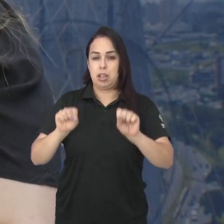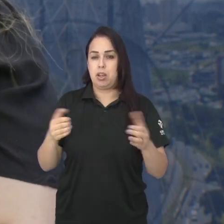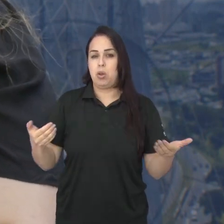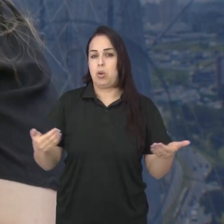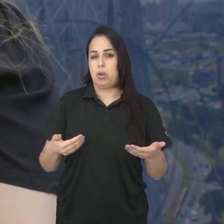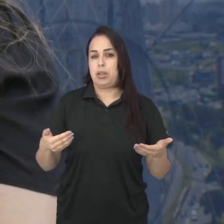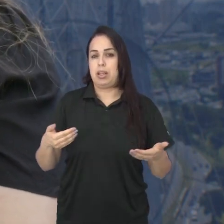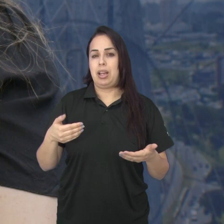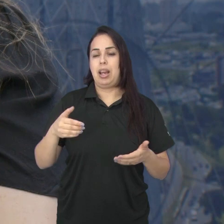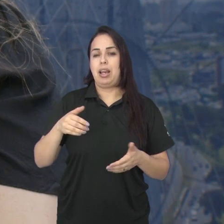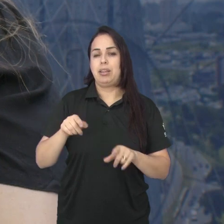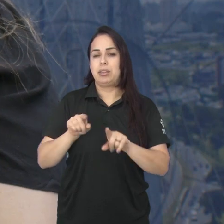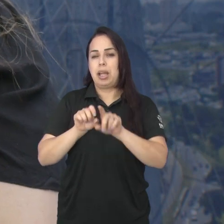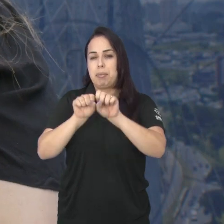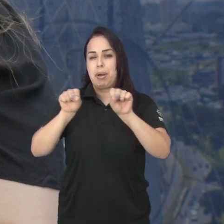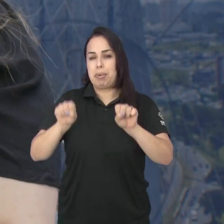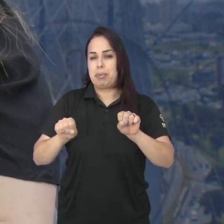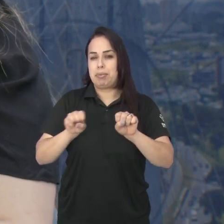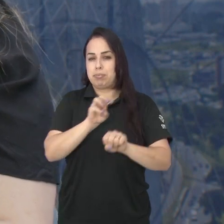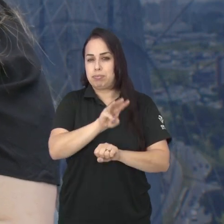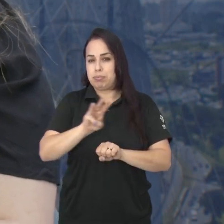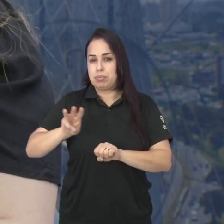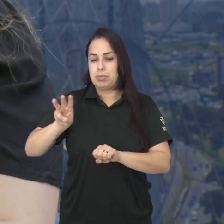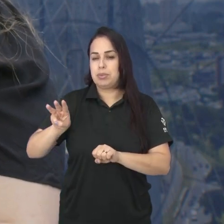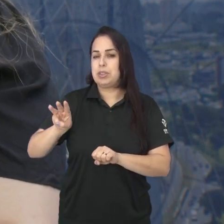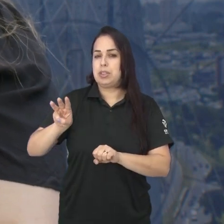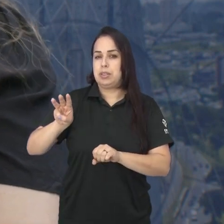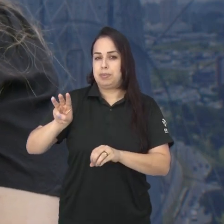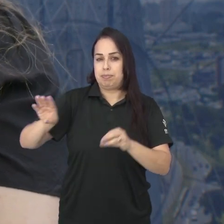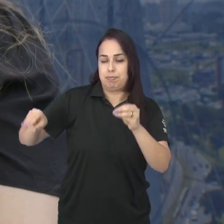nós temos o Mind, que ela é uma plataforma